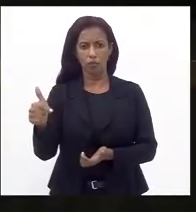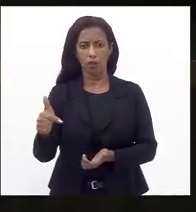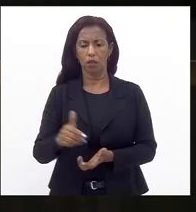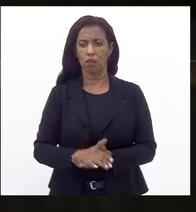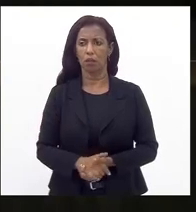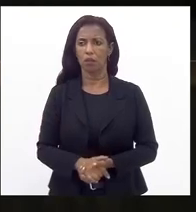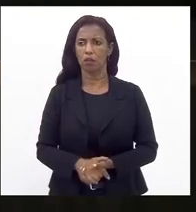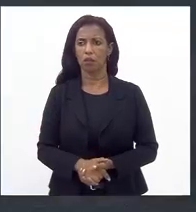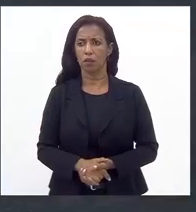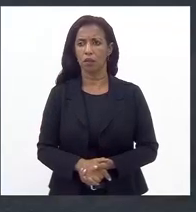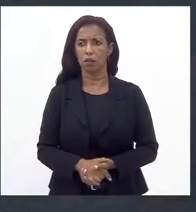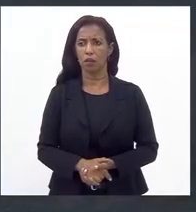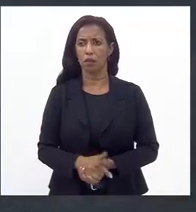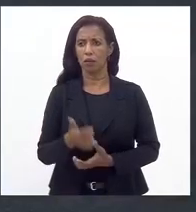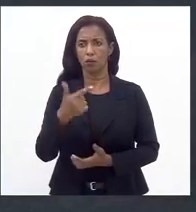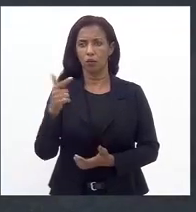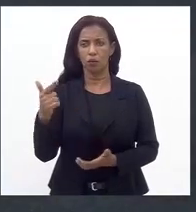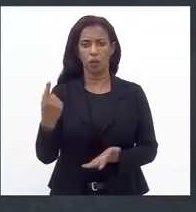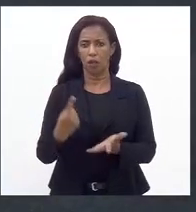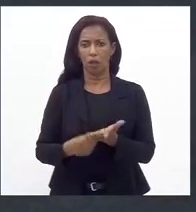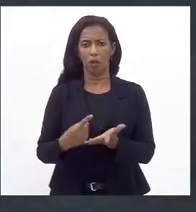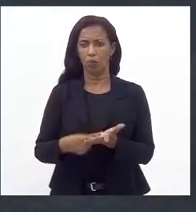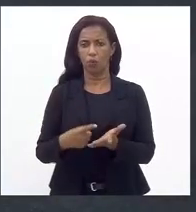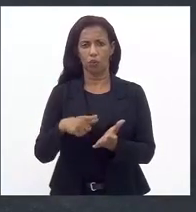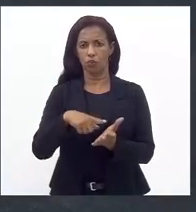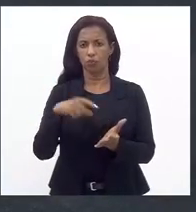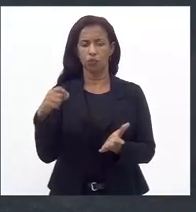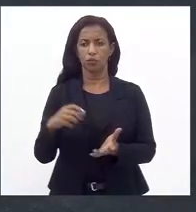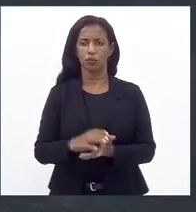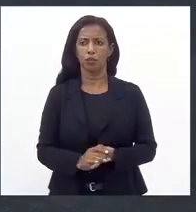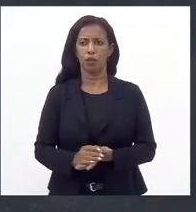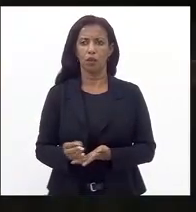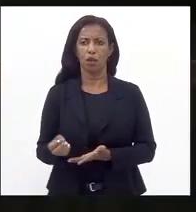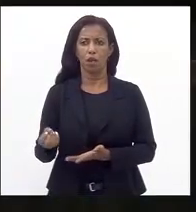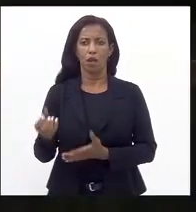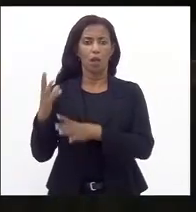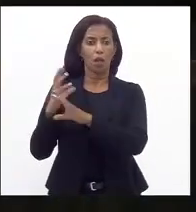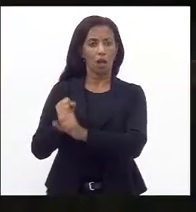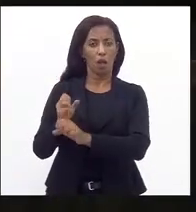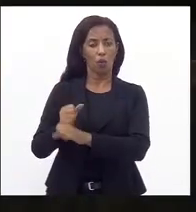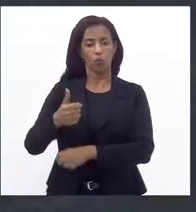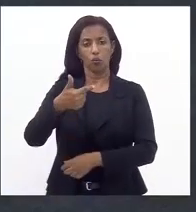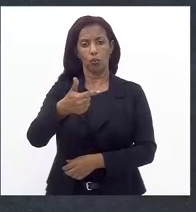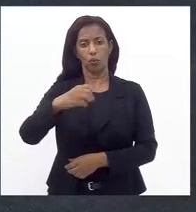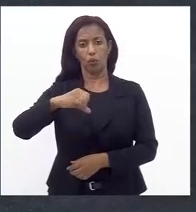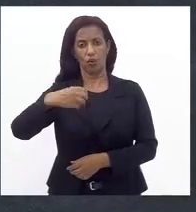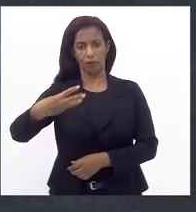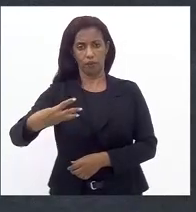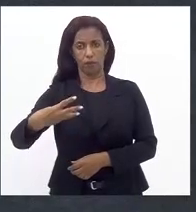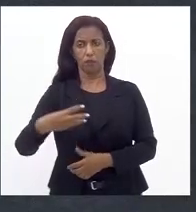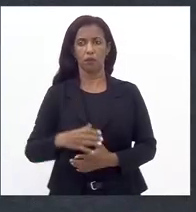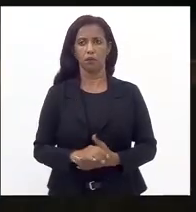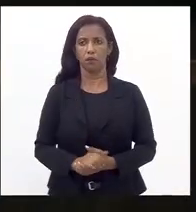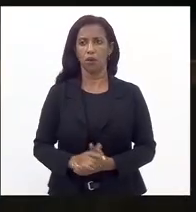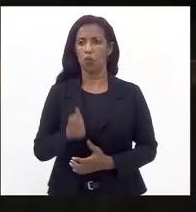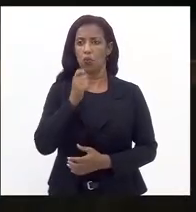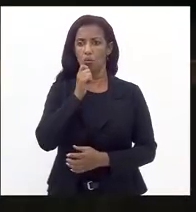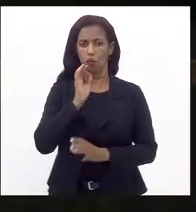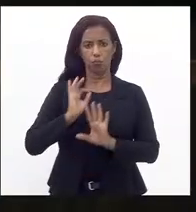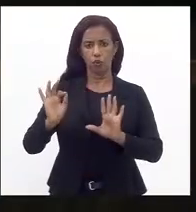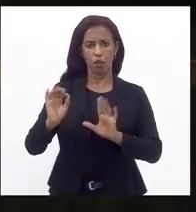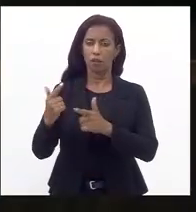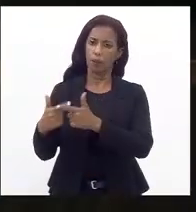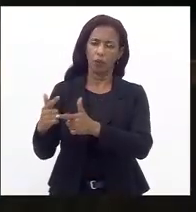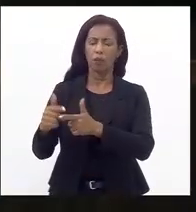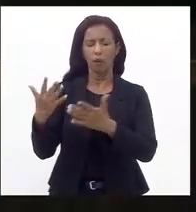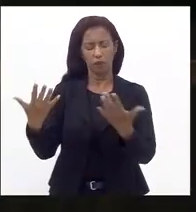destaca o outro não tem acordo o outro é o destaque que tava na base de cálculo 293 isso mas ela não tem a conta